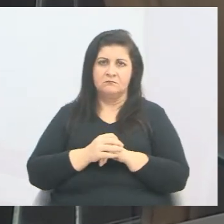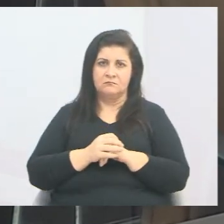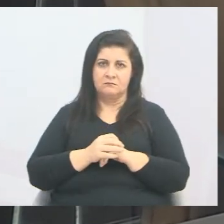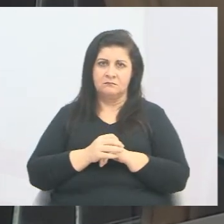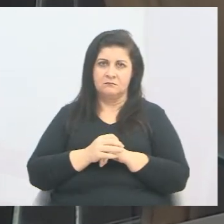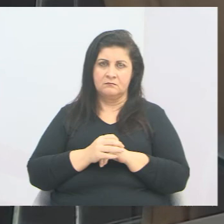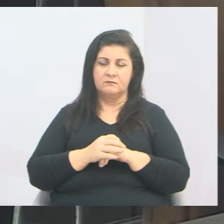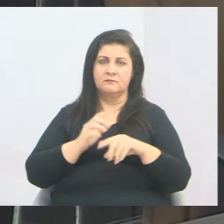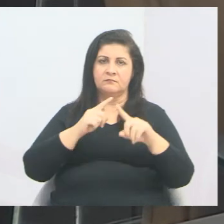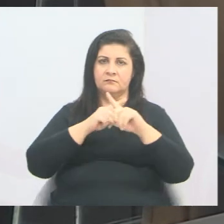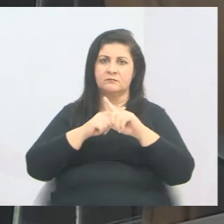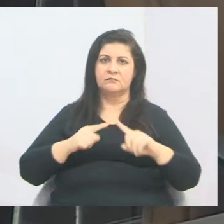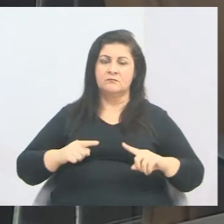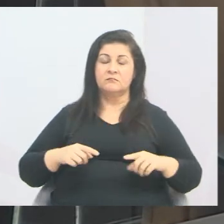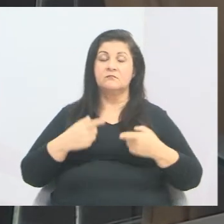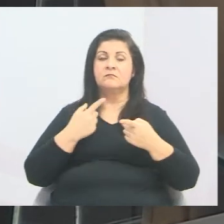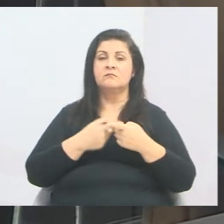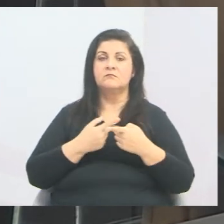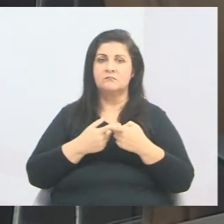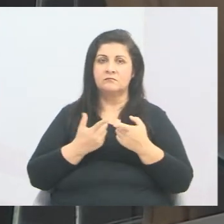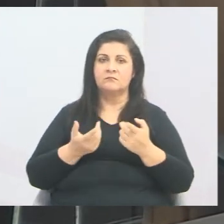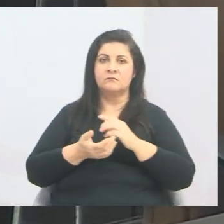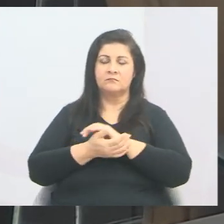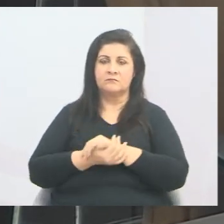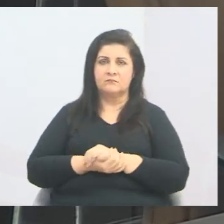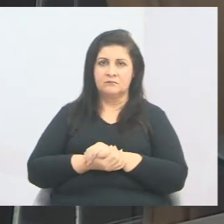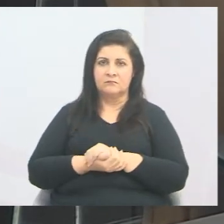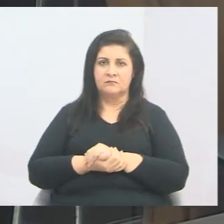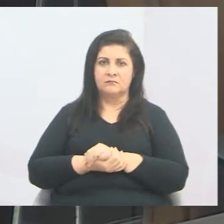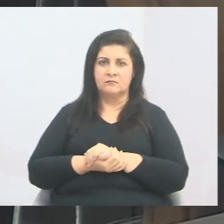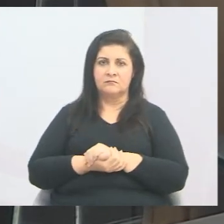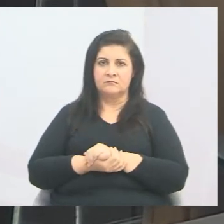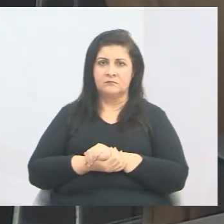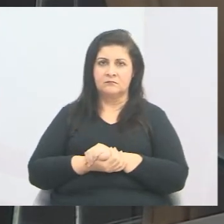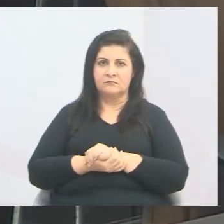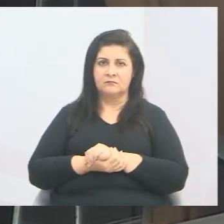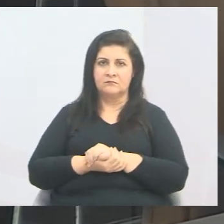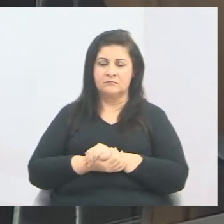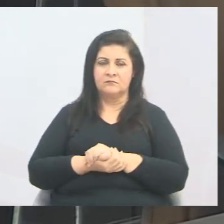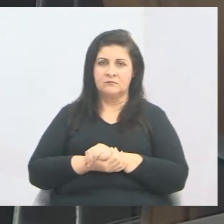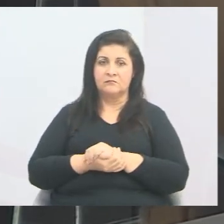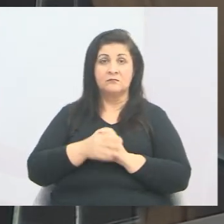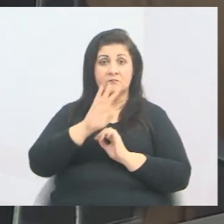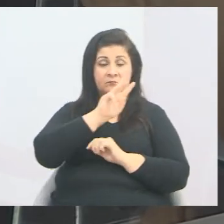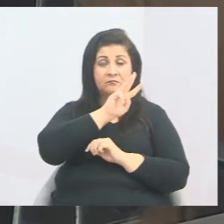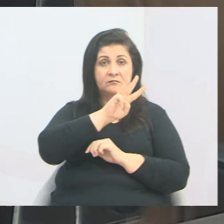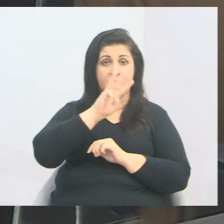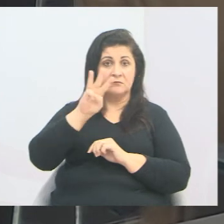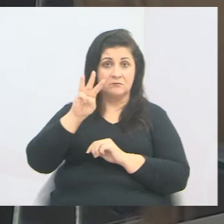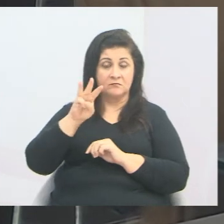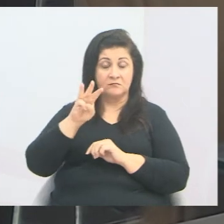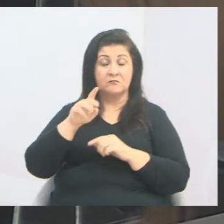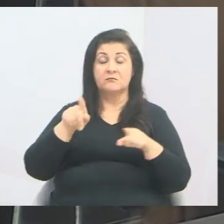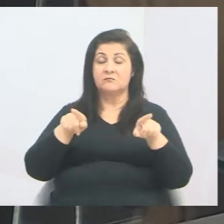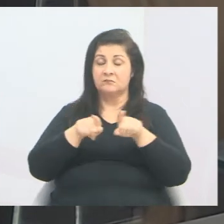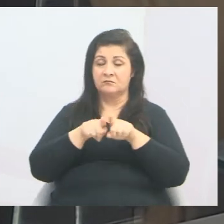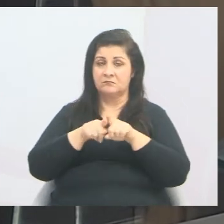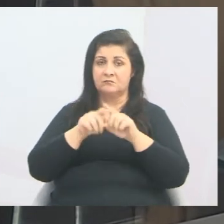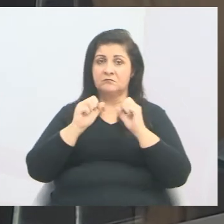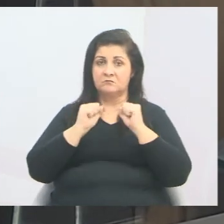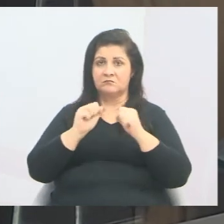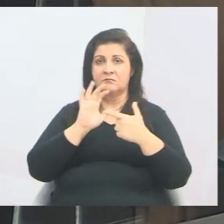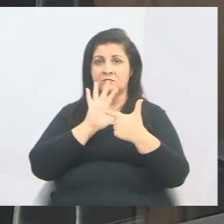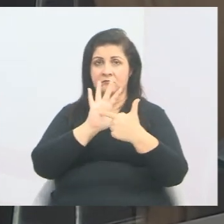nos cancelamentos e o porquê disso, né? Então, acho que no portal de transparência, você que está nos assistindo também pode